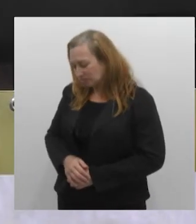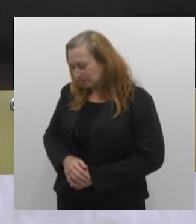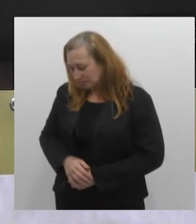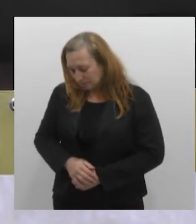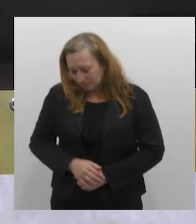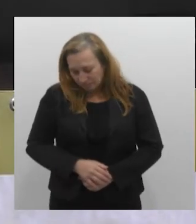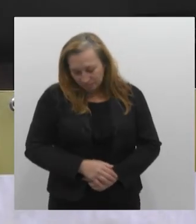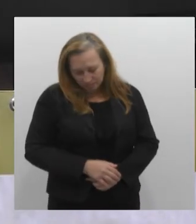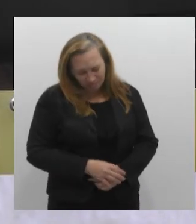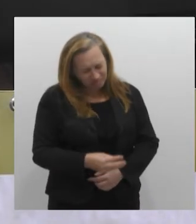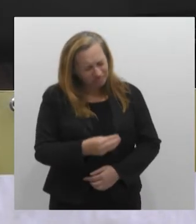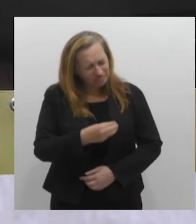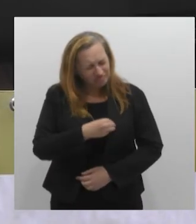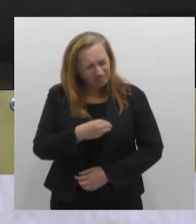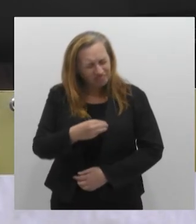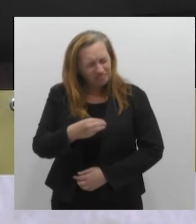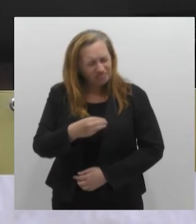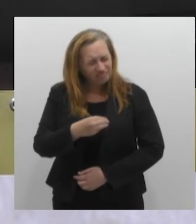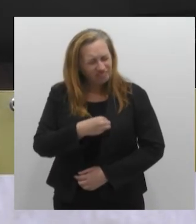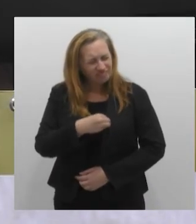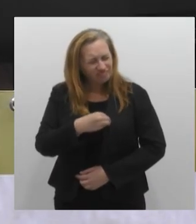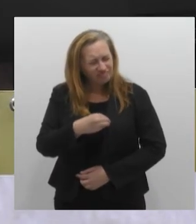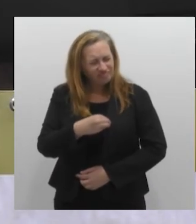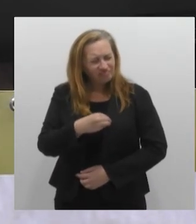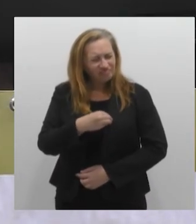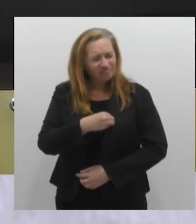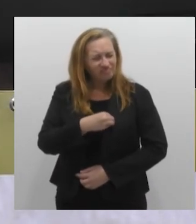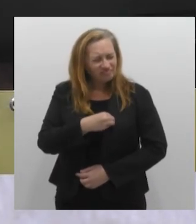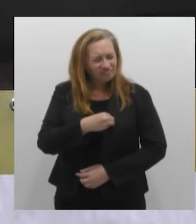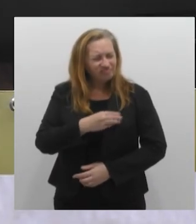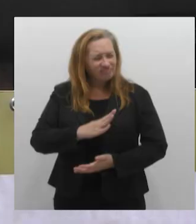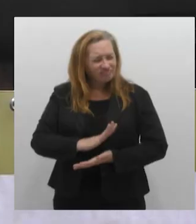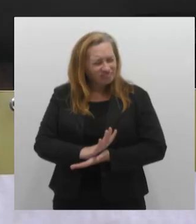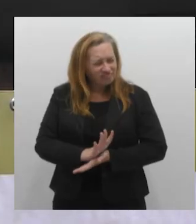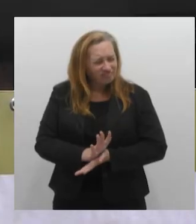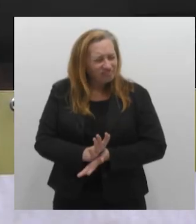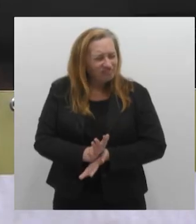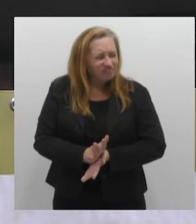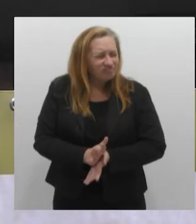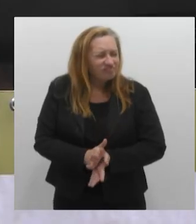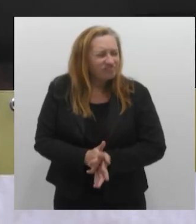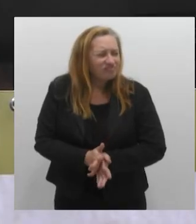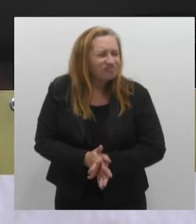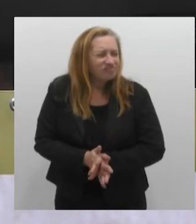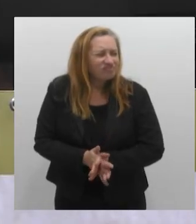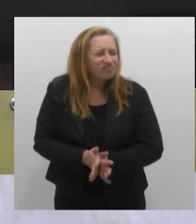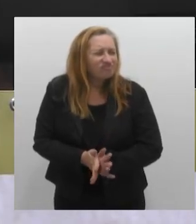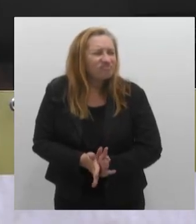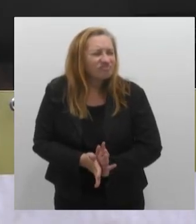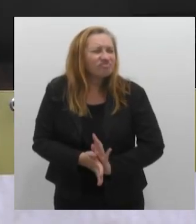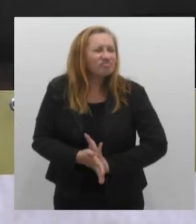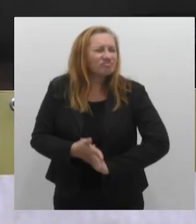e o pecado devastou o meu viver.